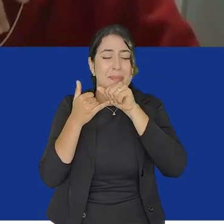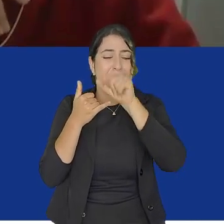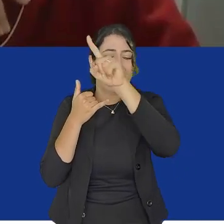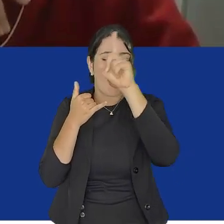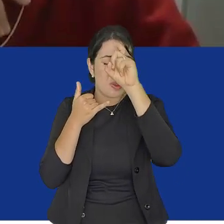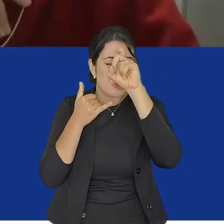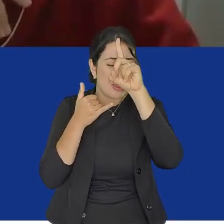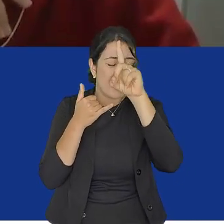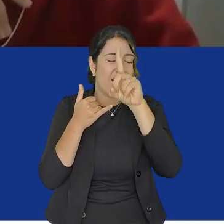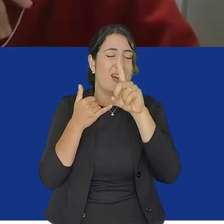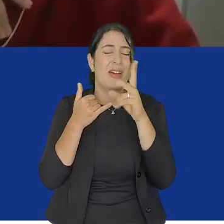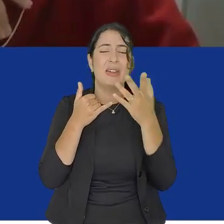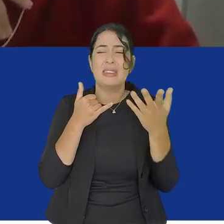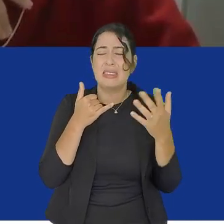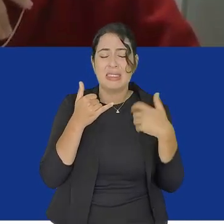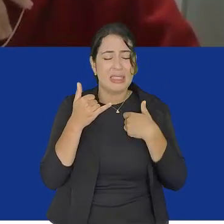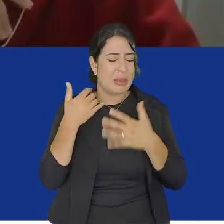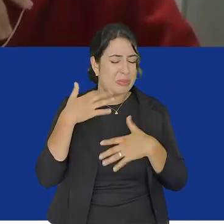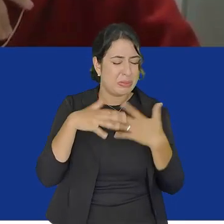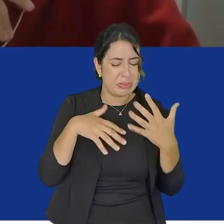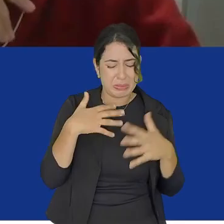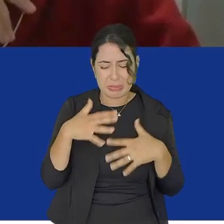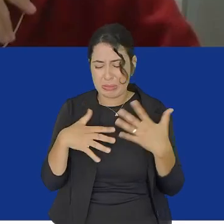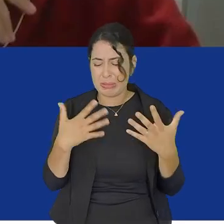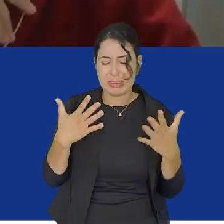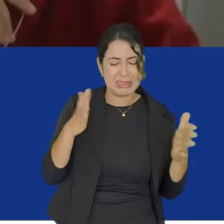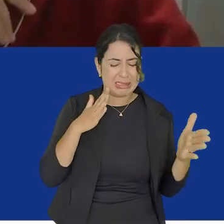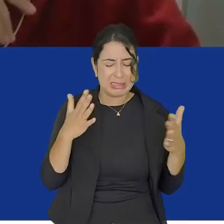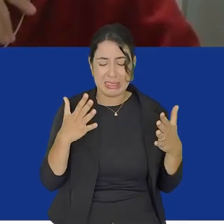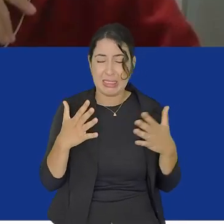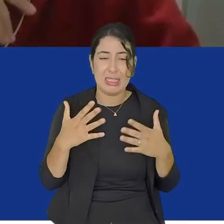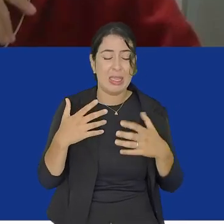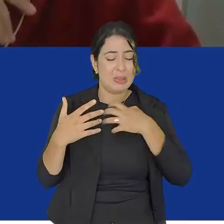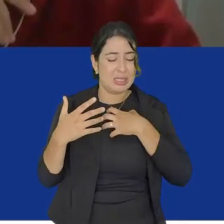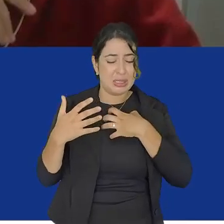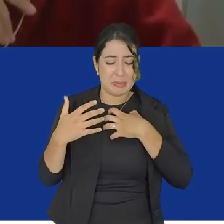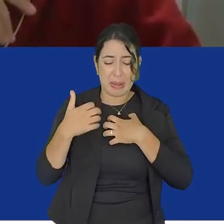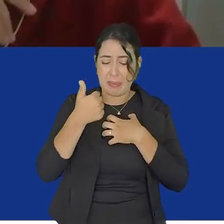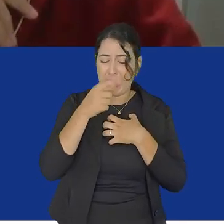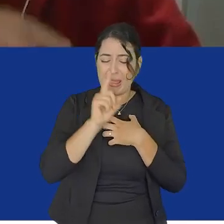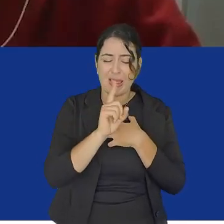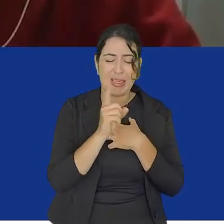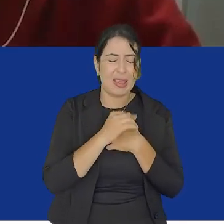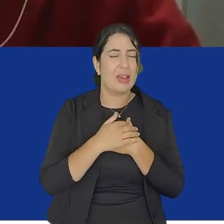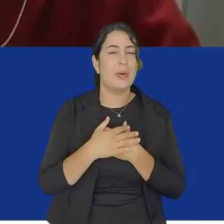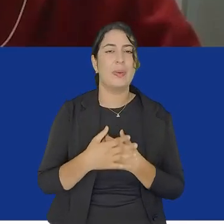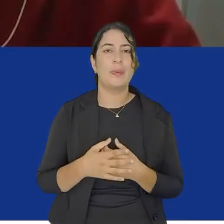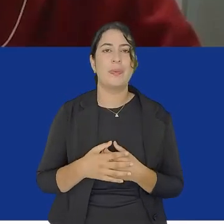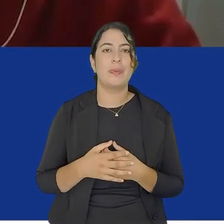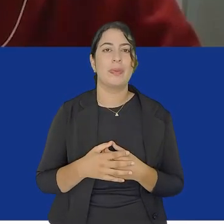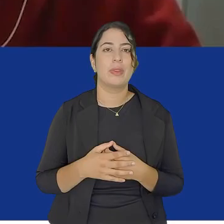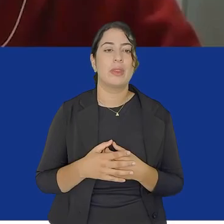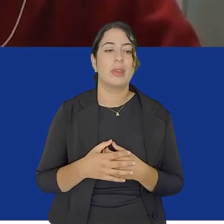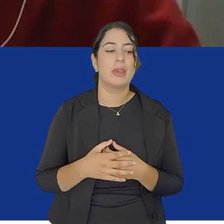no hospital e eu tô muito desorganizado por conta disso, emocionalmente, eu tô muito abalado.